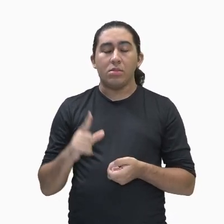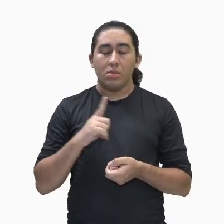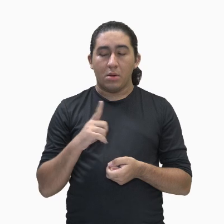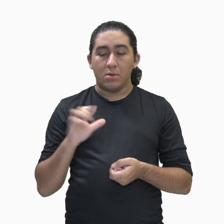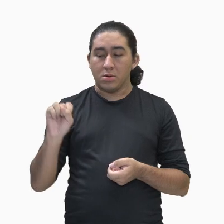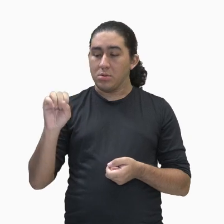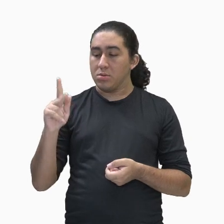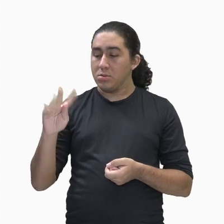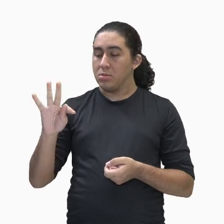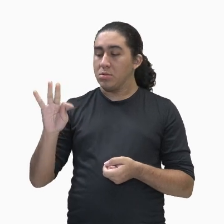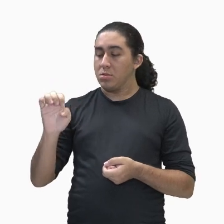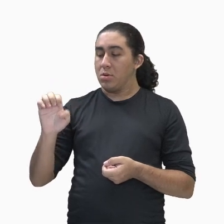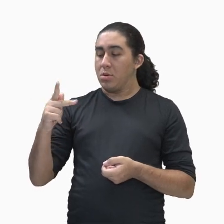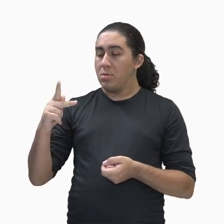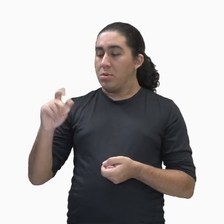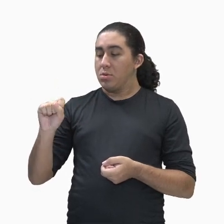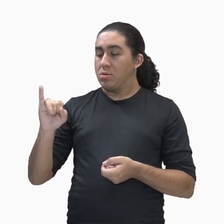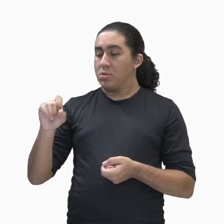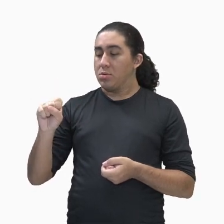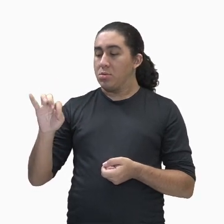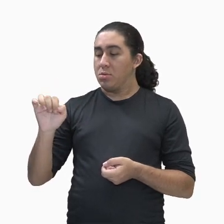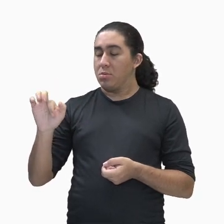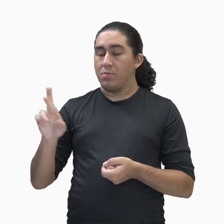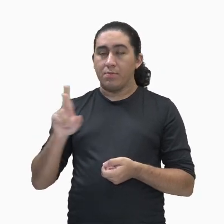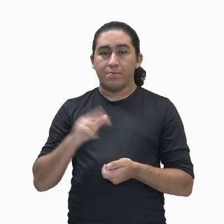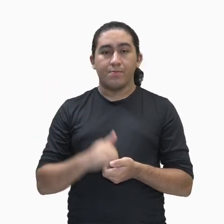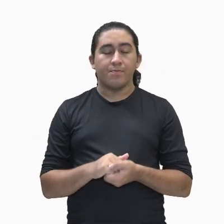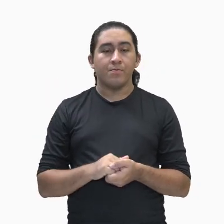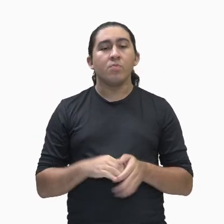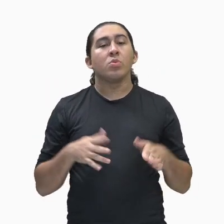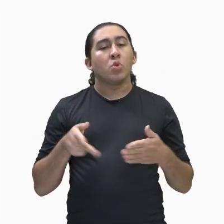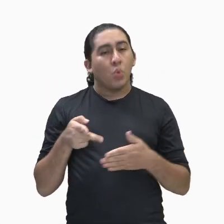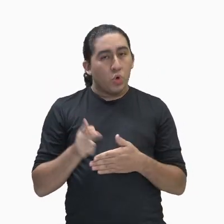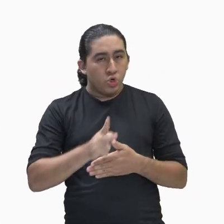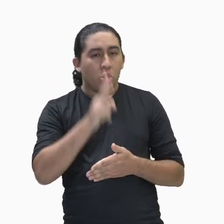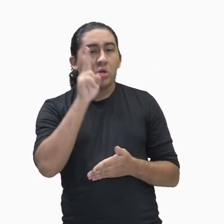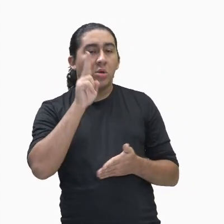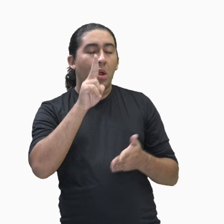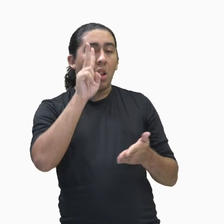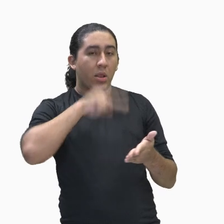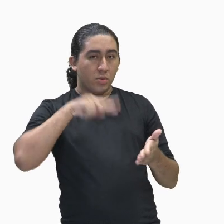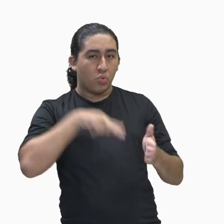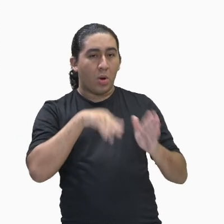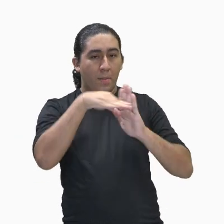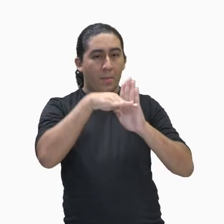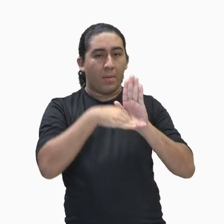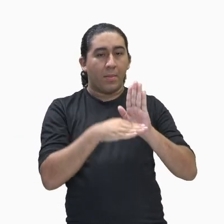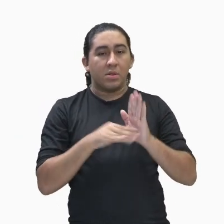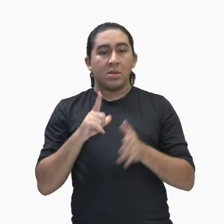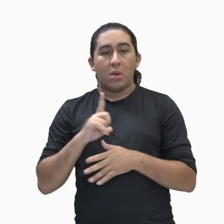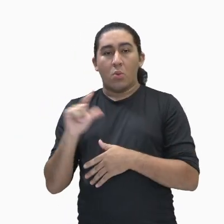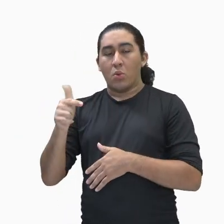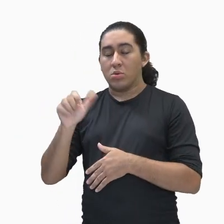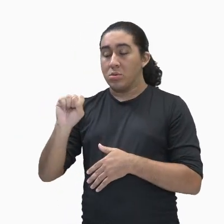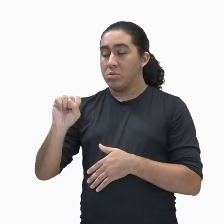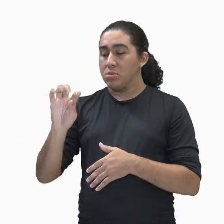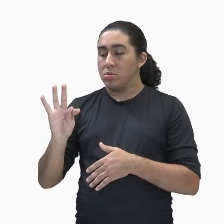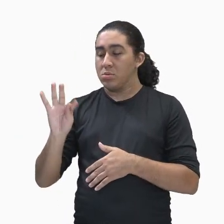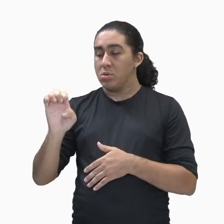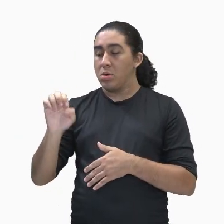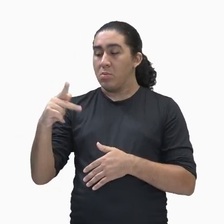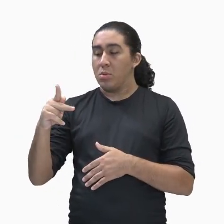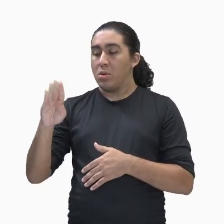stepdaughter. Stepdaughter. Stepdaughter. que é a palavra enteada.